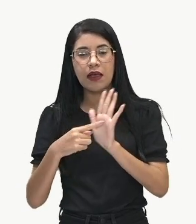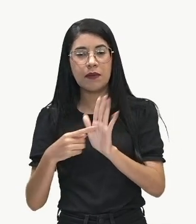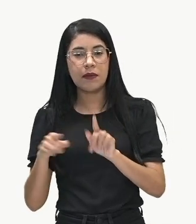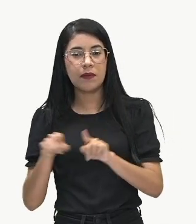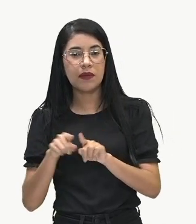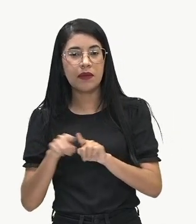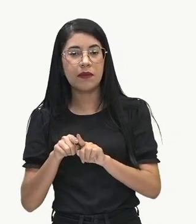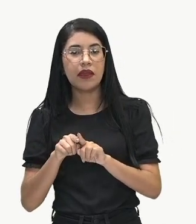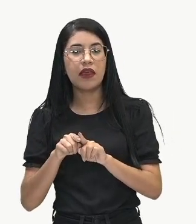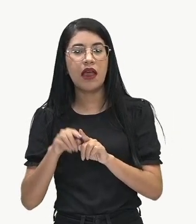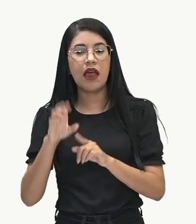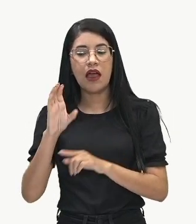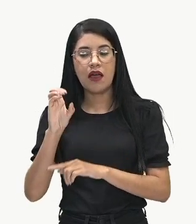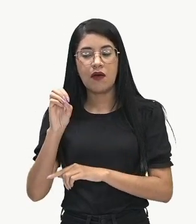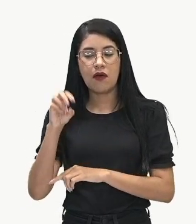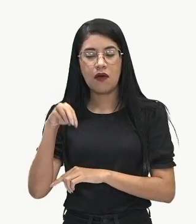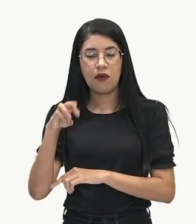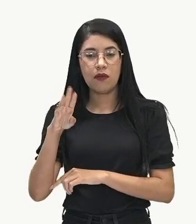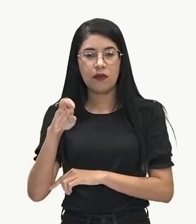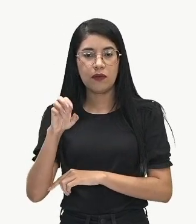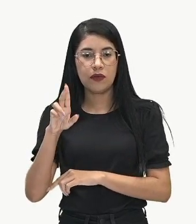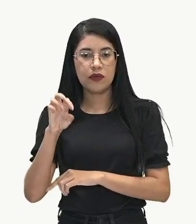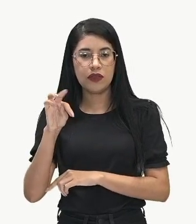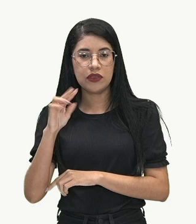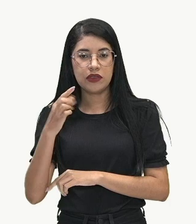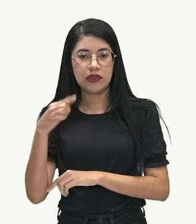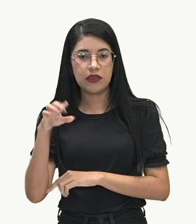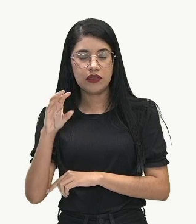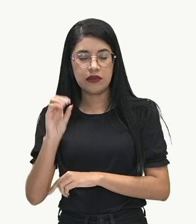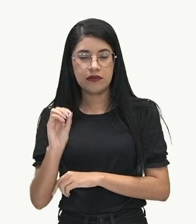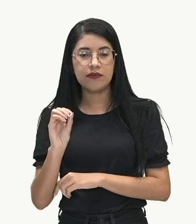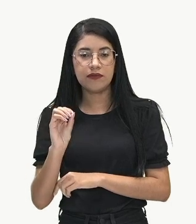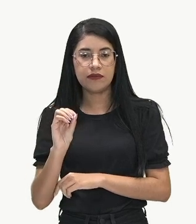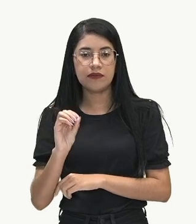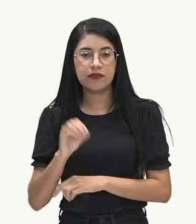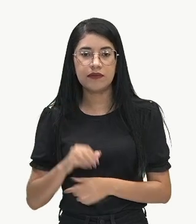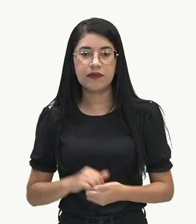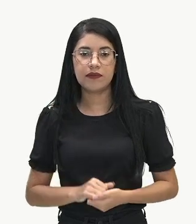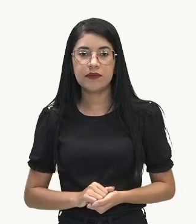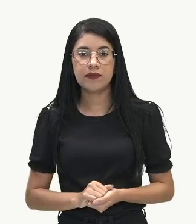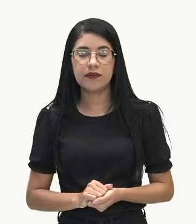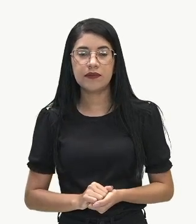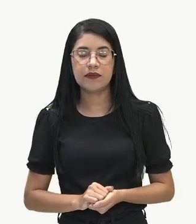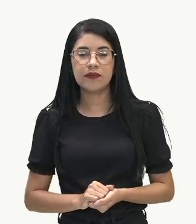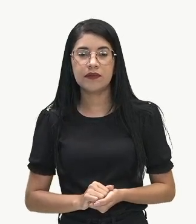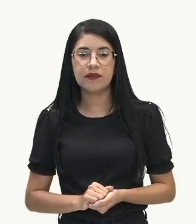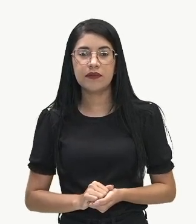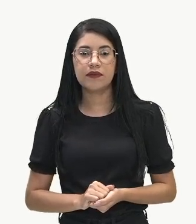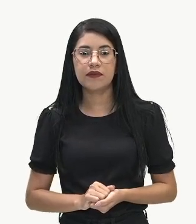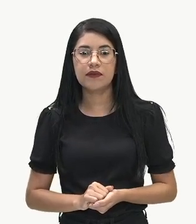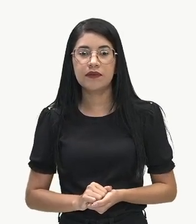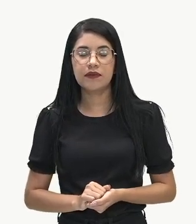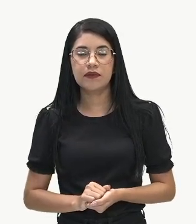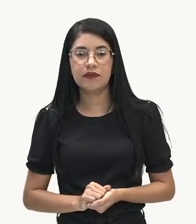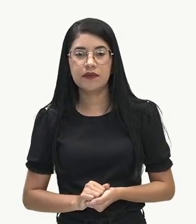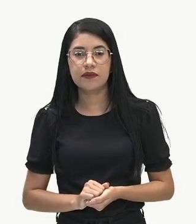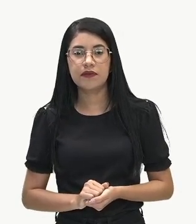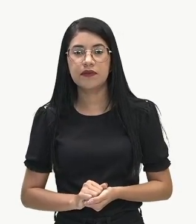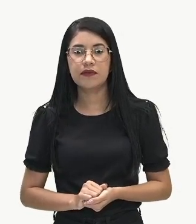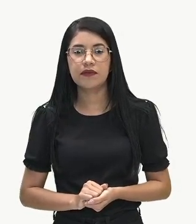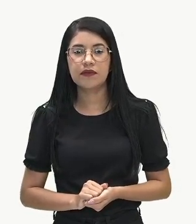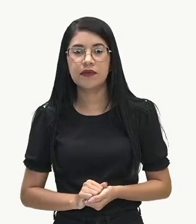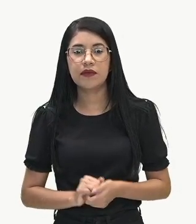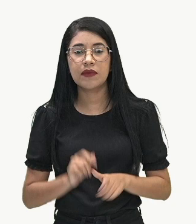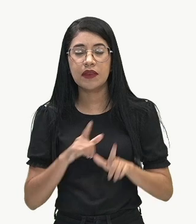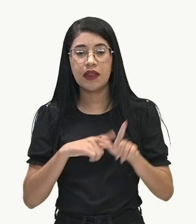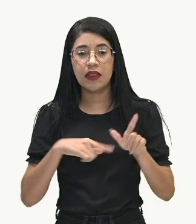combustão. Nós já vamos ver isso aqui direitinho, tá? Então nesse caso é combustão. Na letra